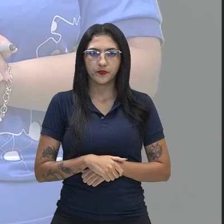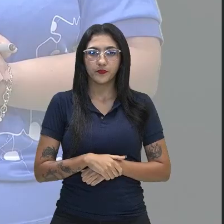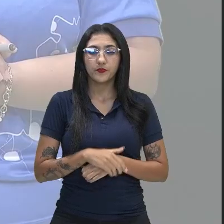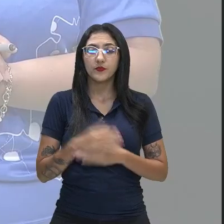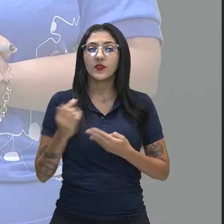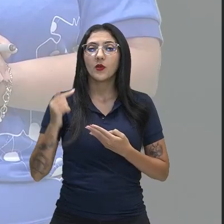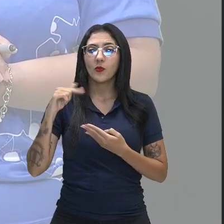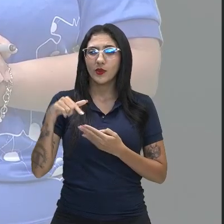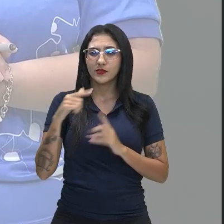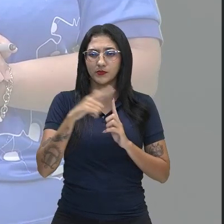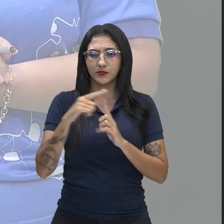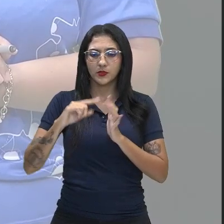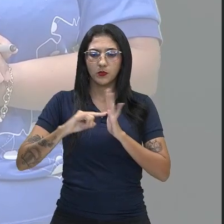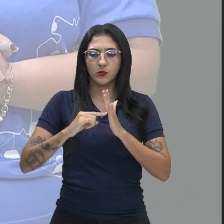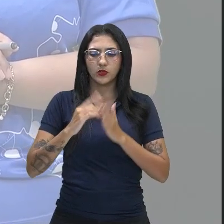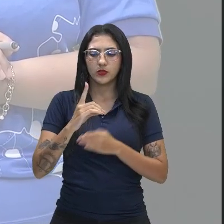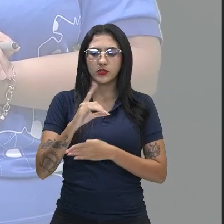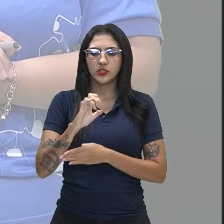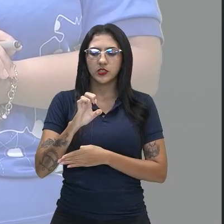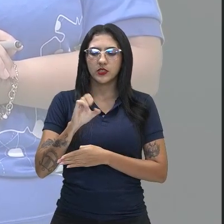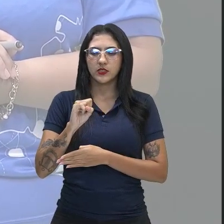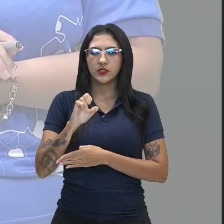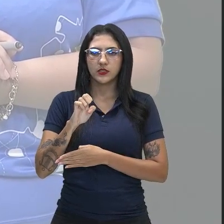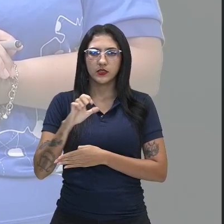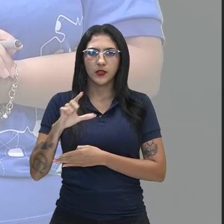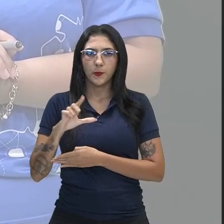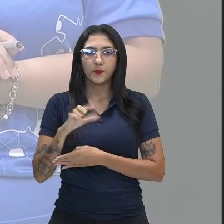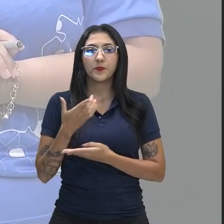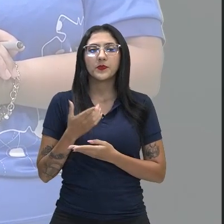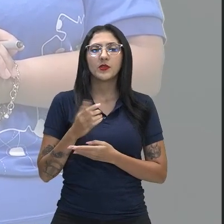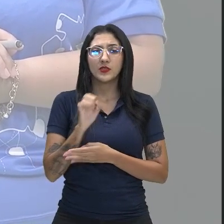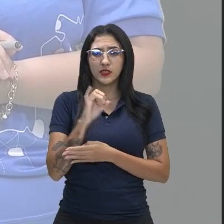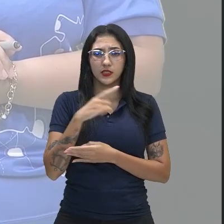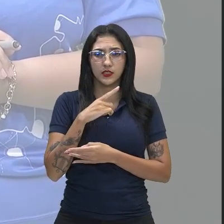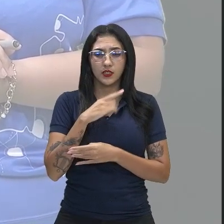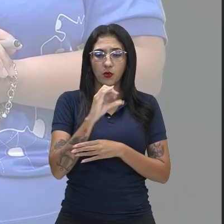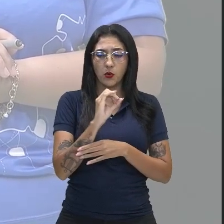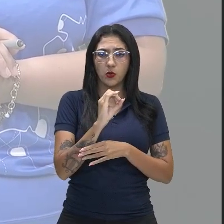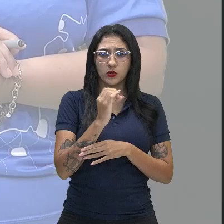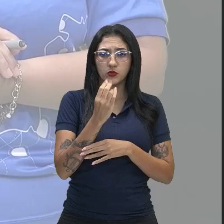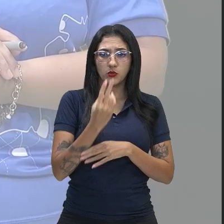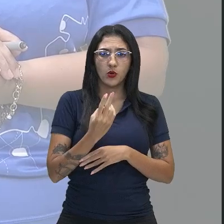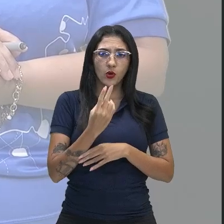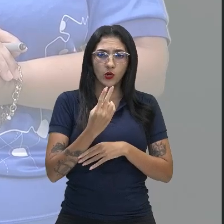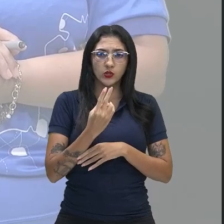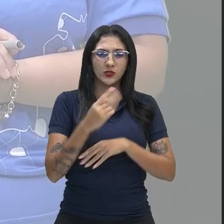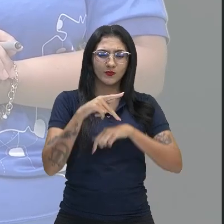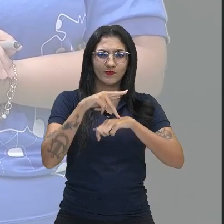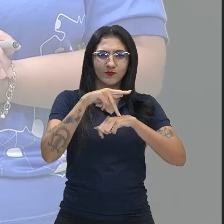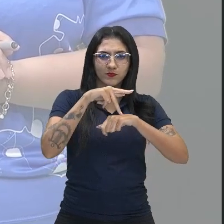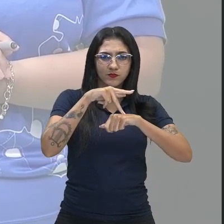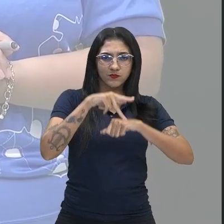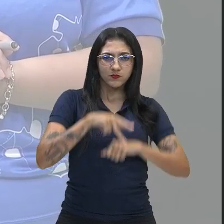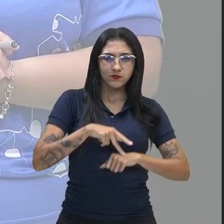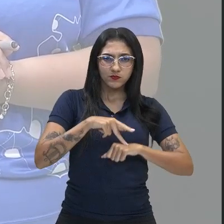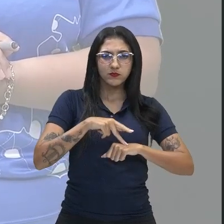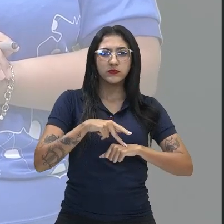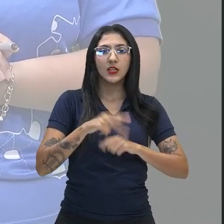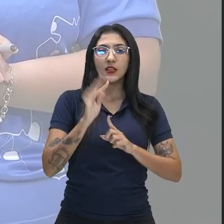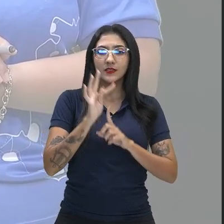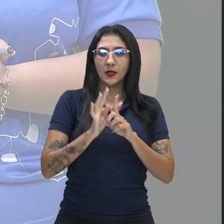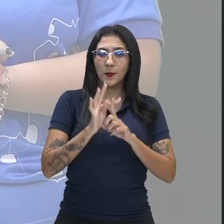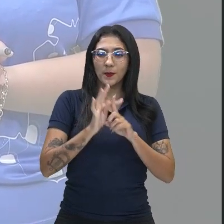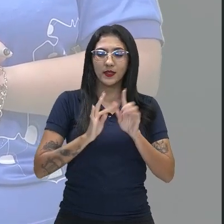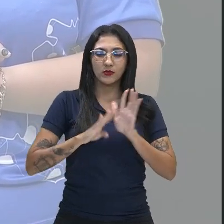diesel, como ocorria? Os motores onde o ar é comprimido a uma compressão tão alta que sua temperatura